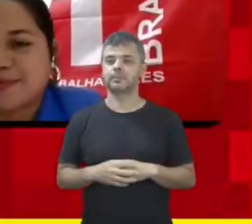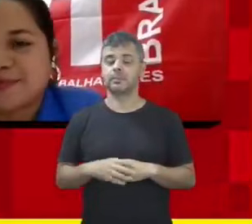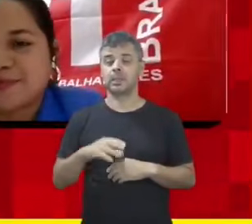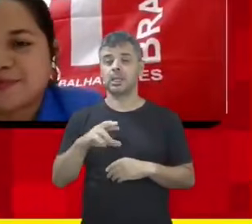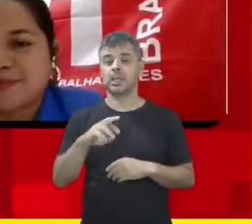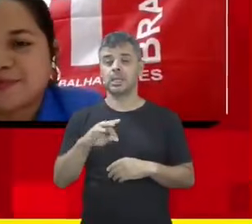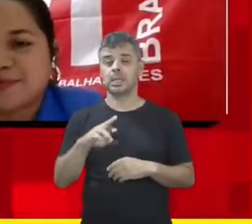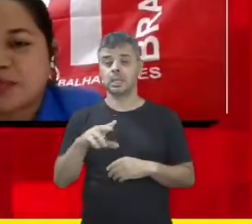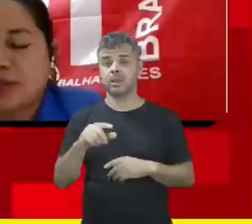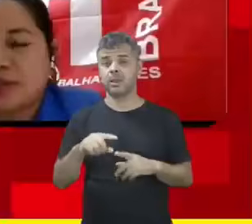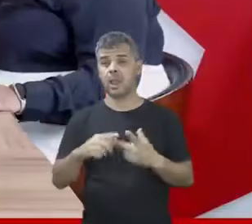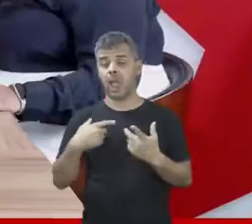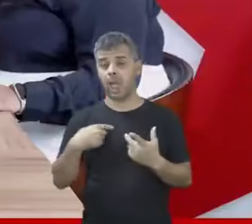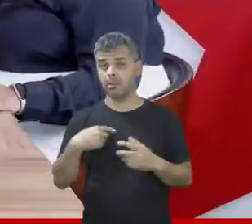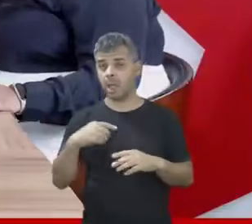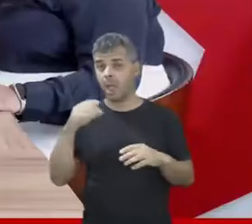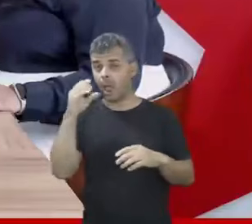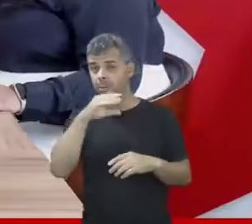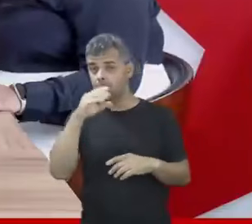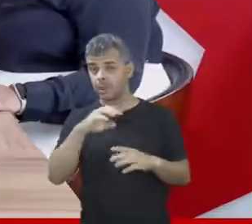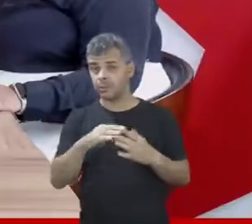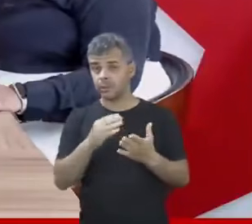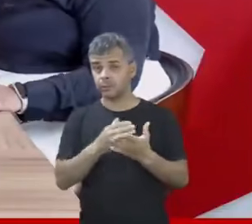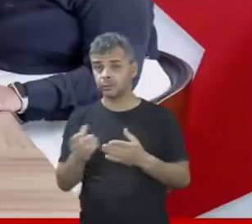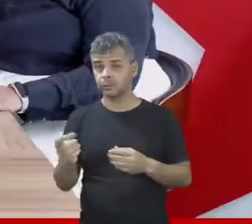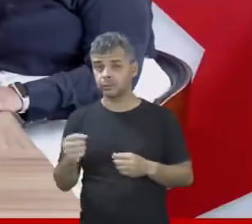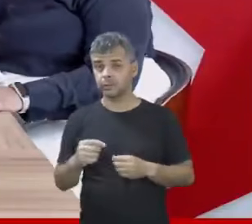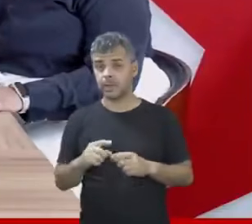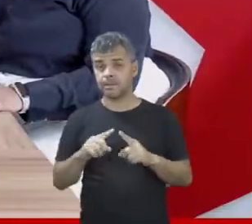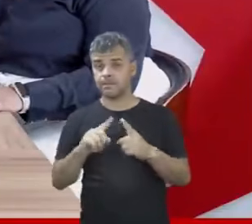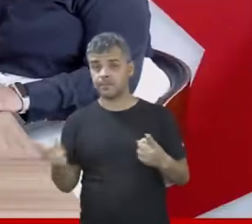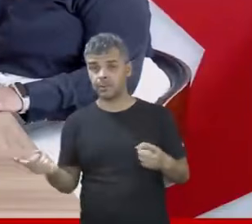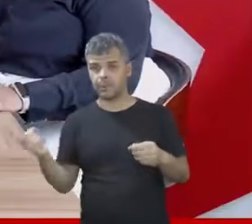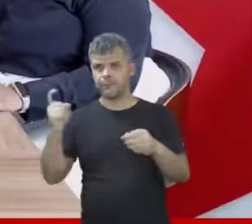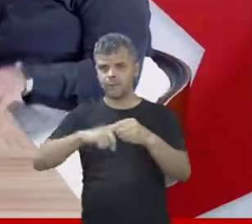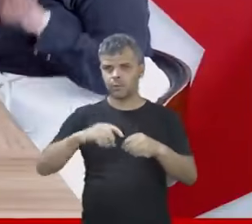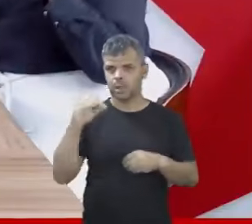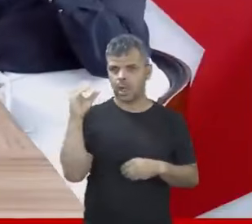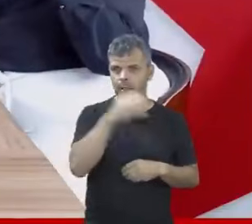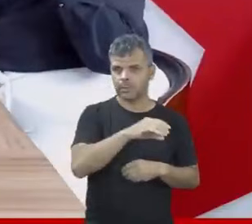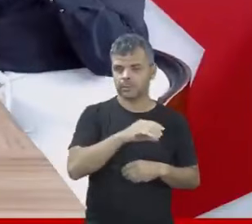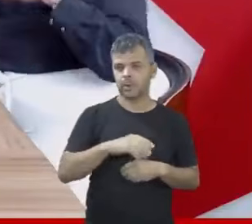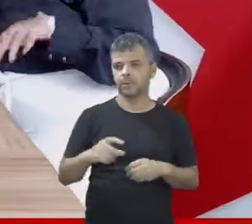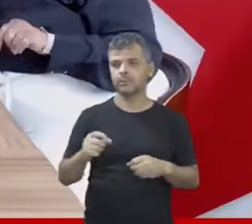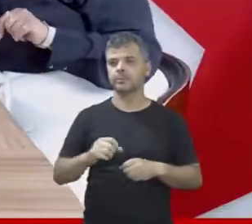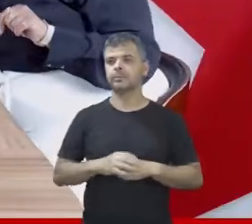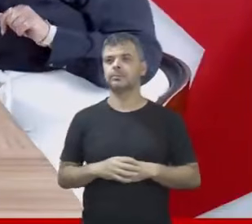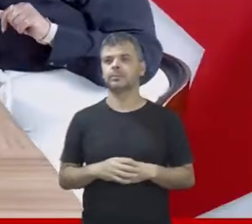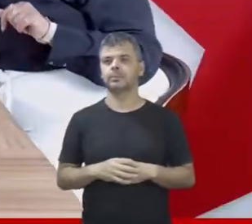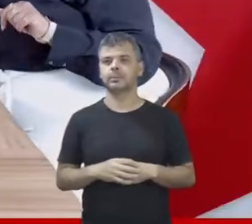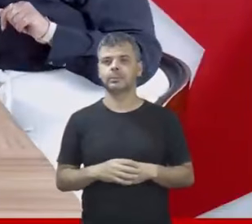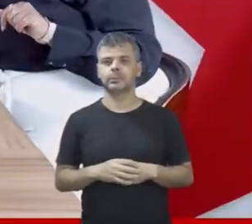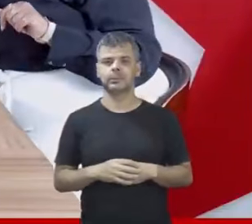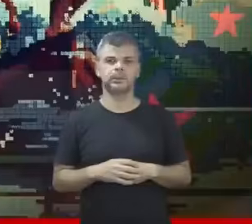Cris, Nádia, a gente vai para um rápido intervalo comercial, viu? Mas a gente já volta, não sai daí. Fiquem aí.